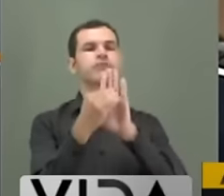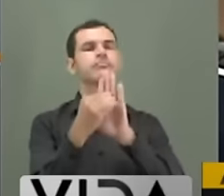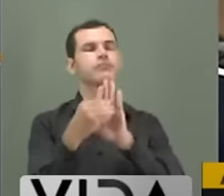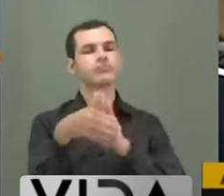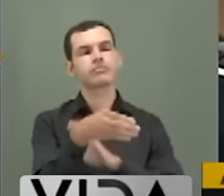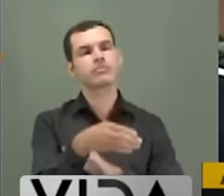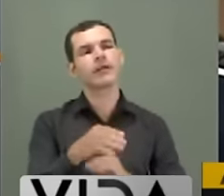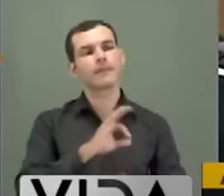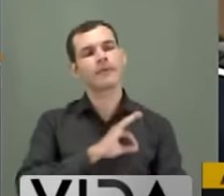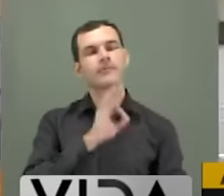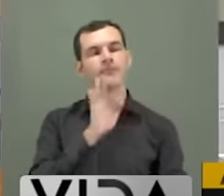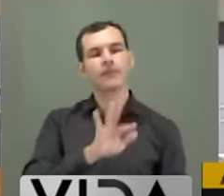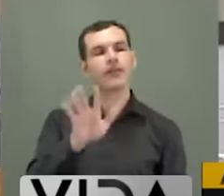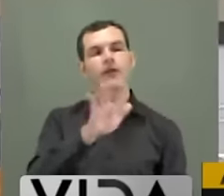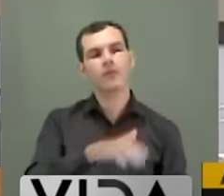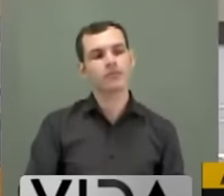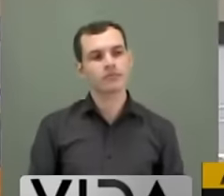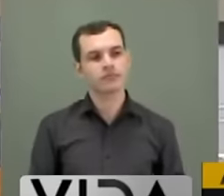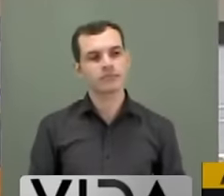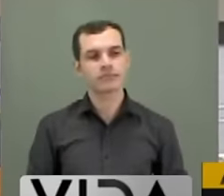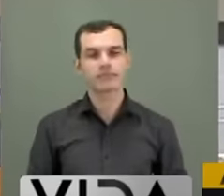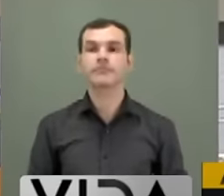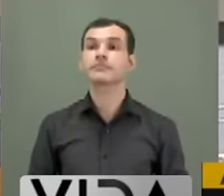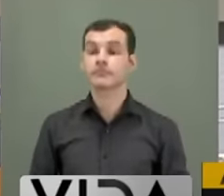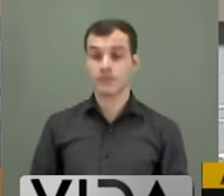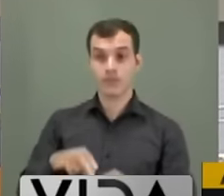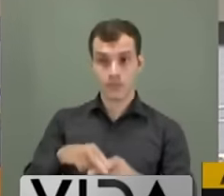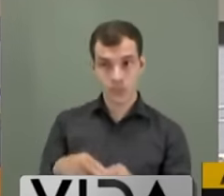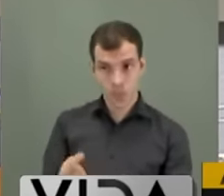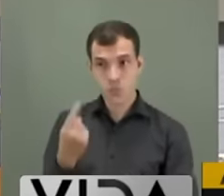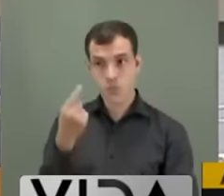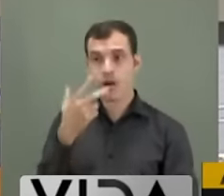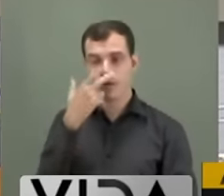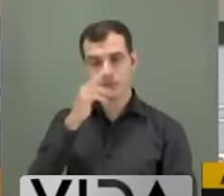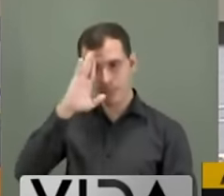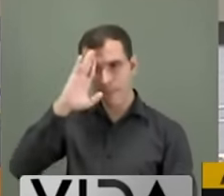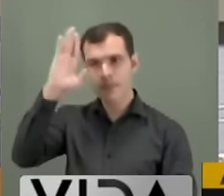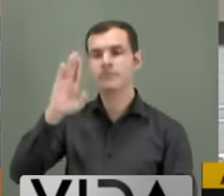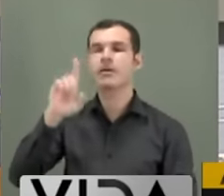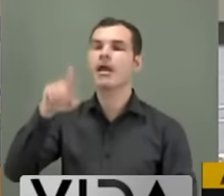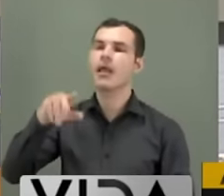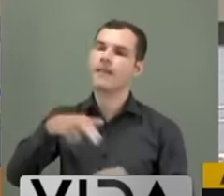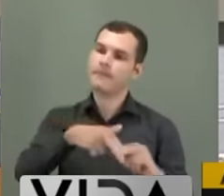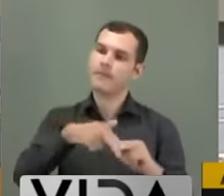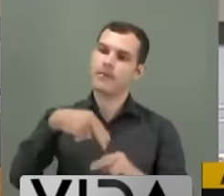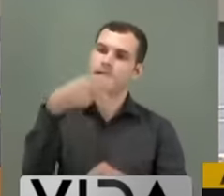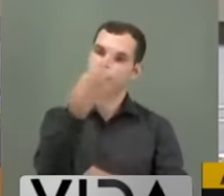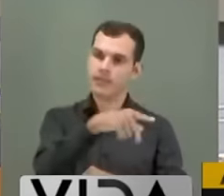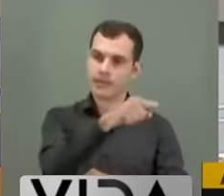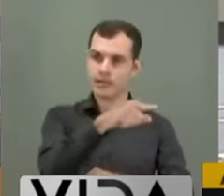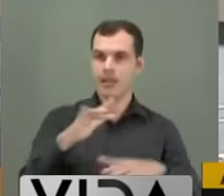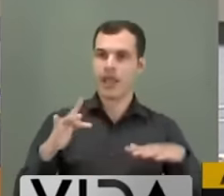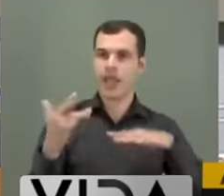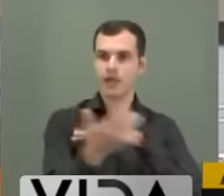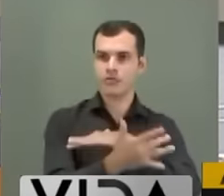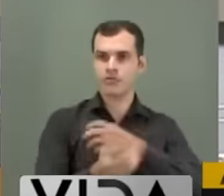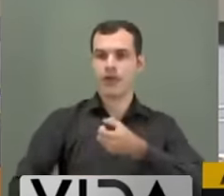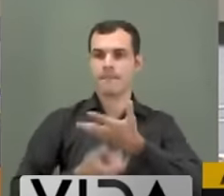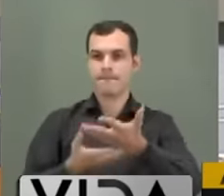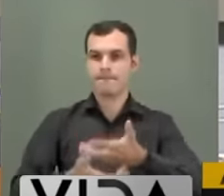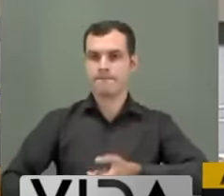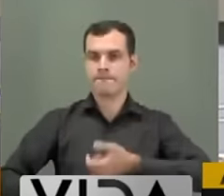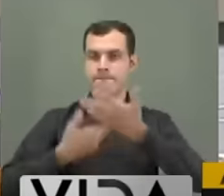pela Polícia Federal? Um dos motivos, mas acho que o motivo maior até, manifestação explícita em rede social, no